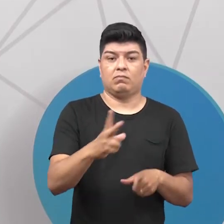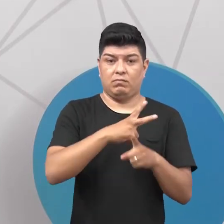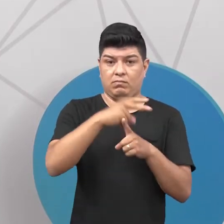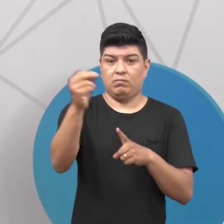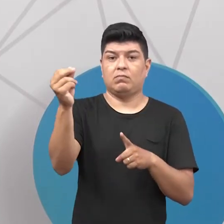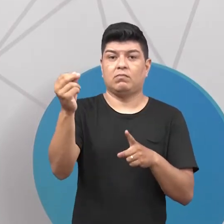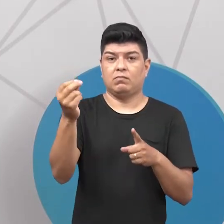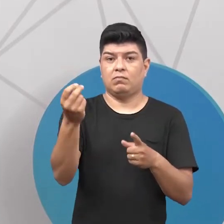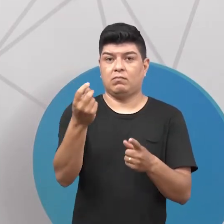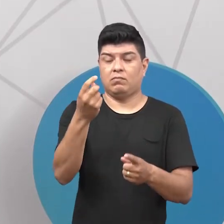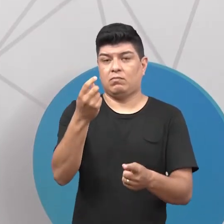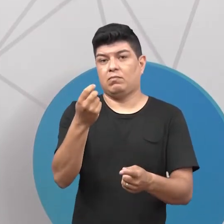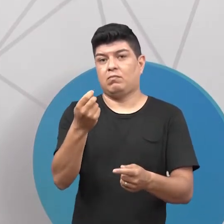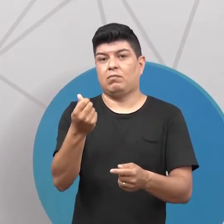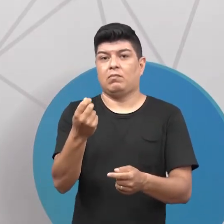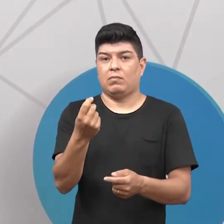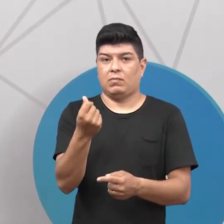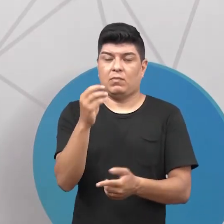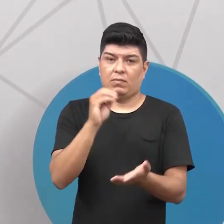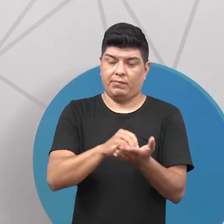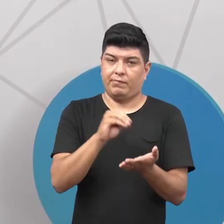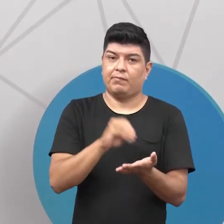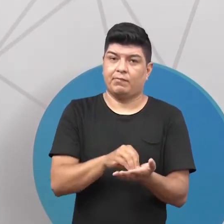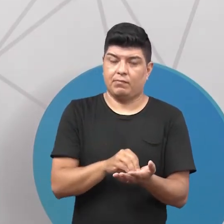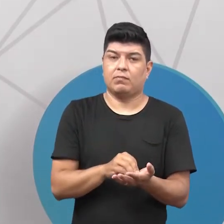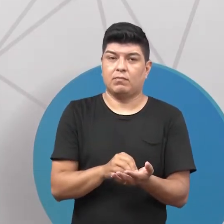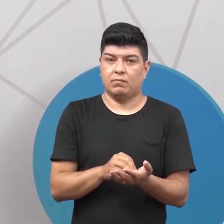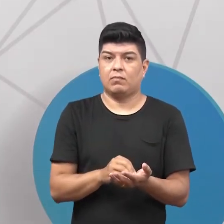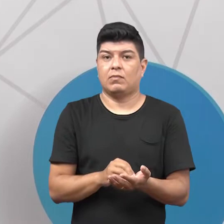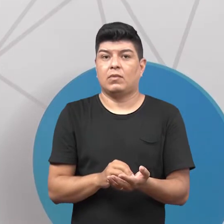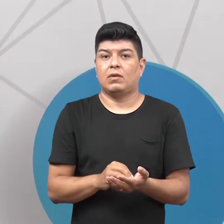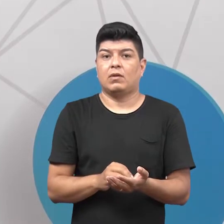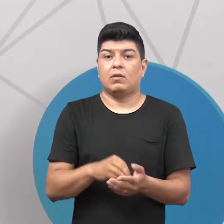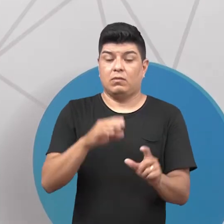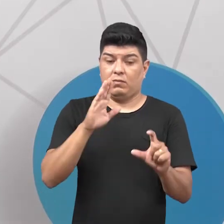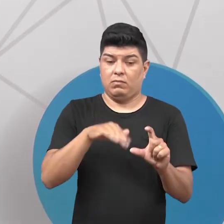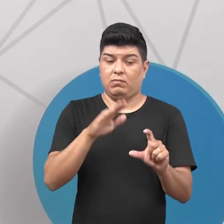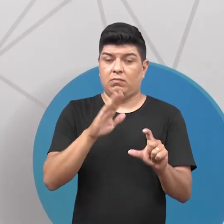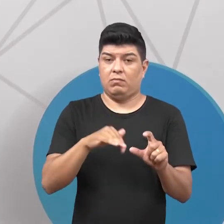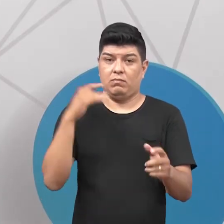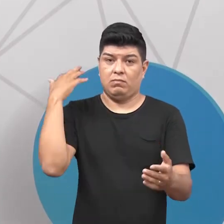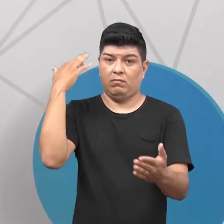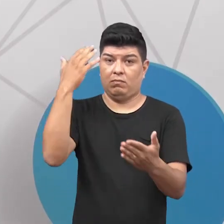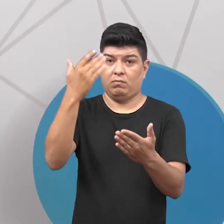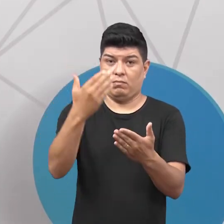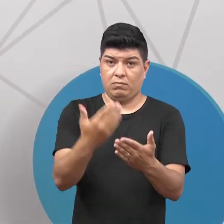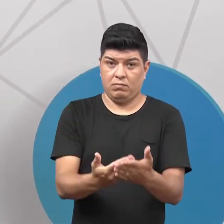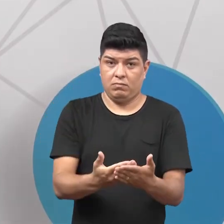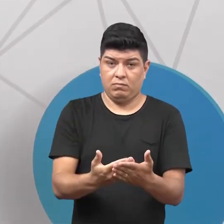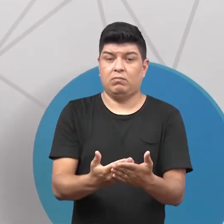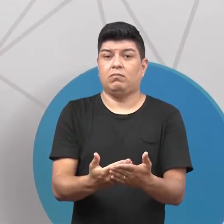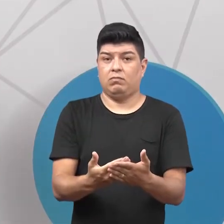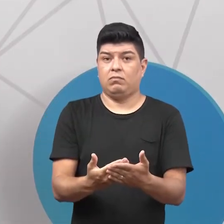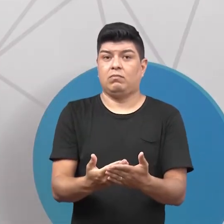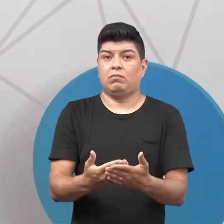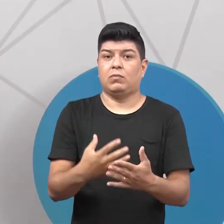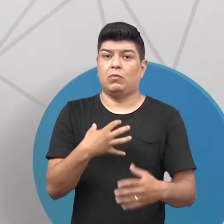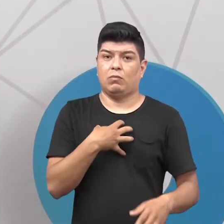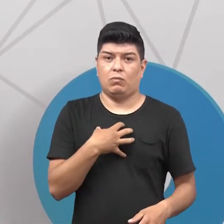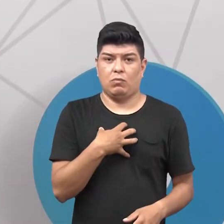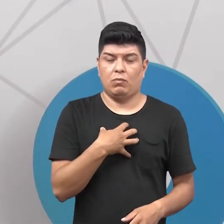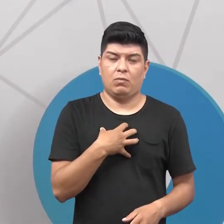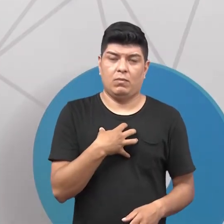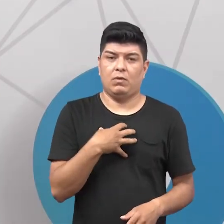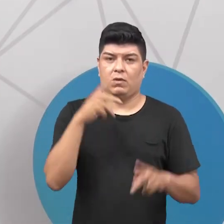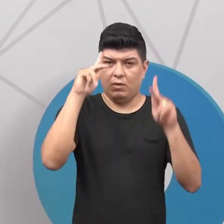que começou em 1929. E também o mito, ainda hoje, ele serve como analogia para explicar o comportamento